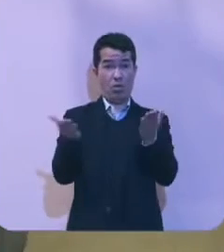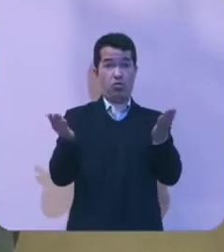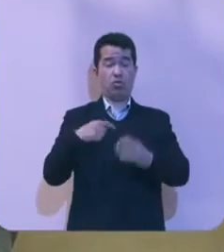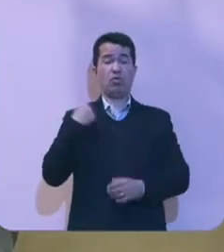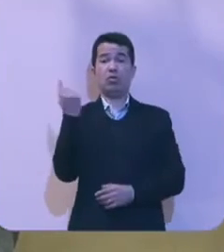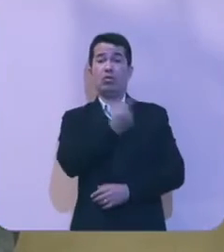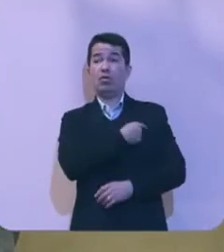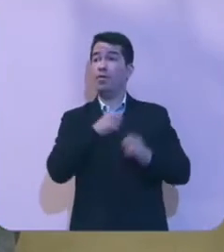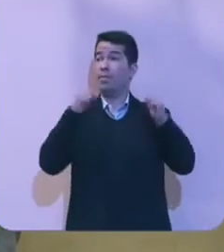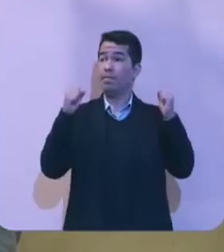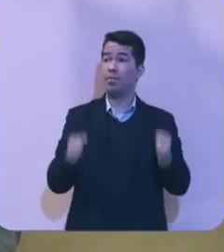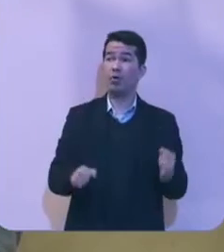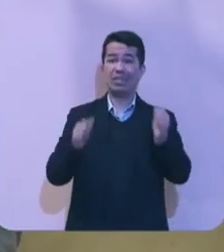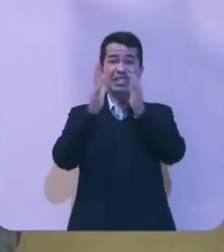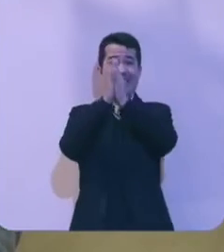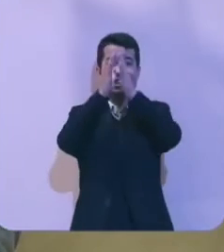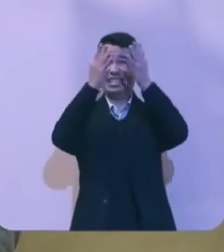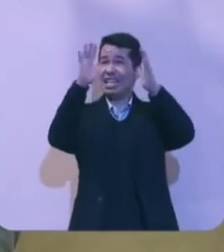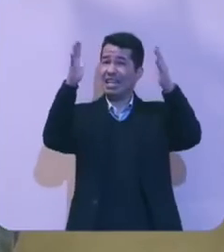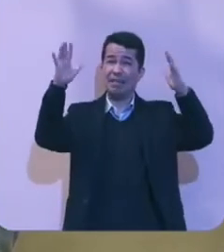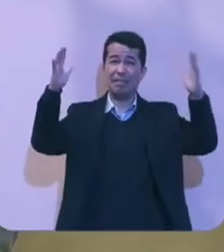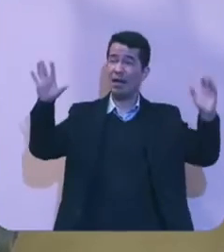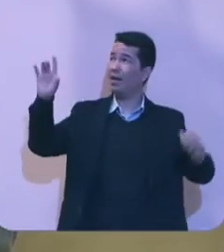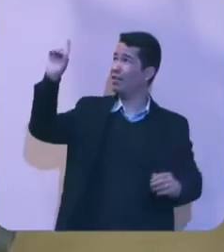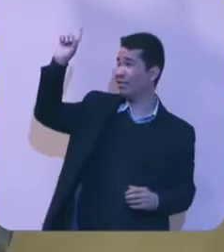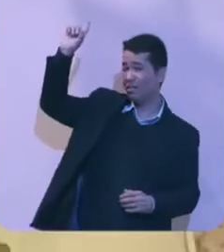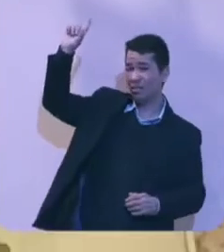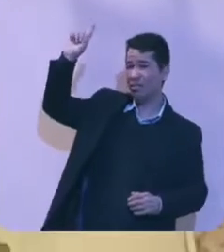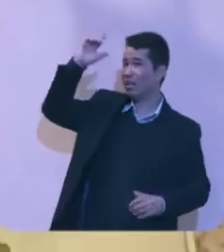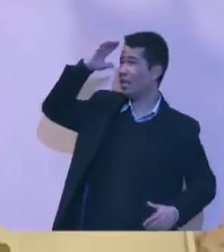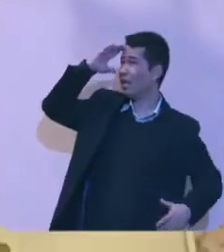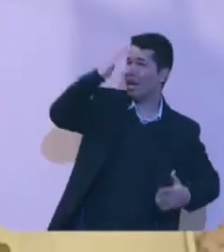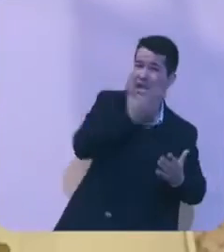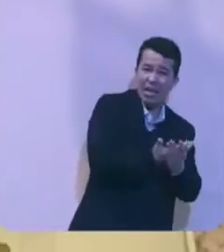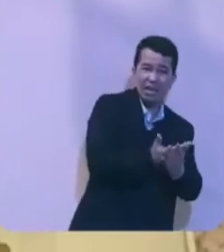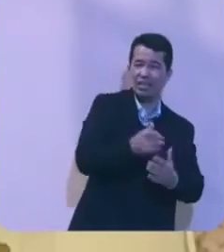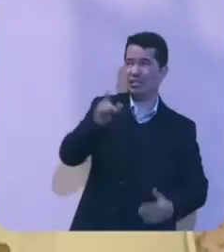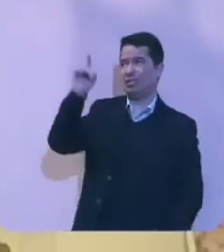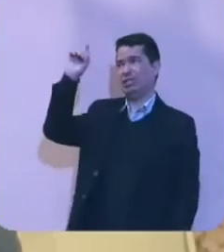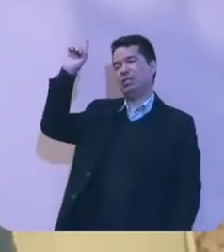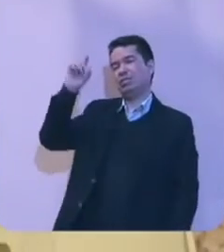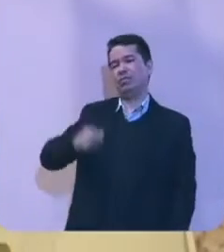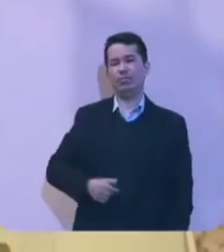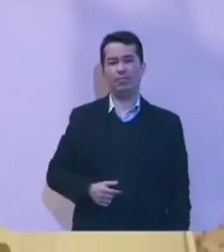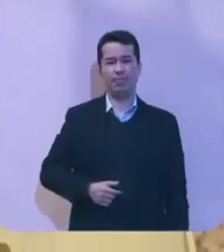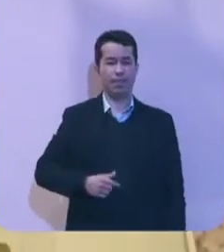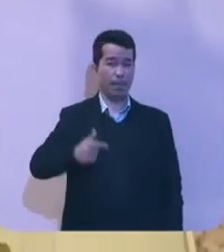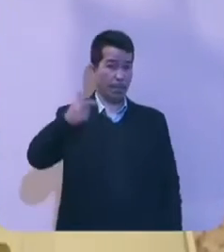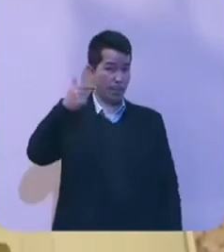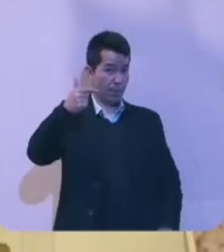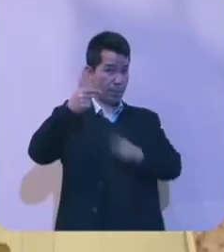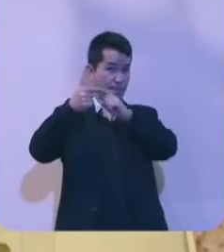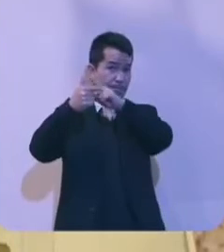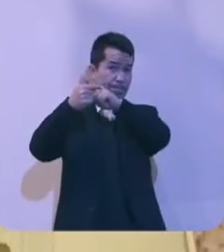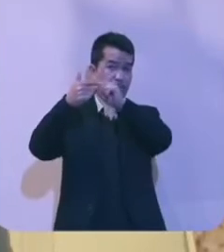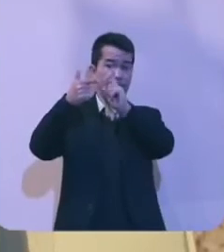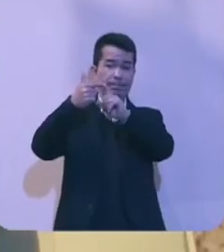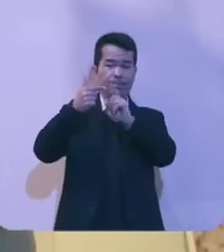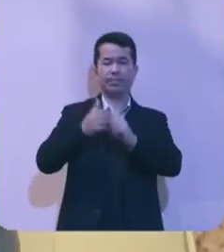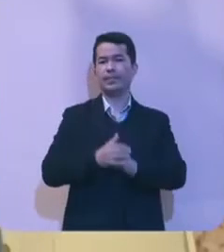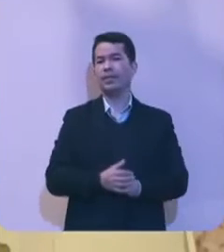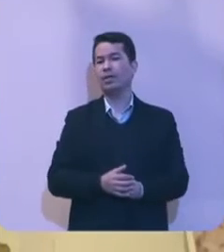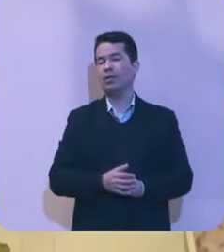pela fé nas respostas que o Senhor vai dar. Duas coisas a gente aprendeu aqui nessa noite.